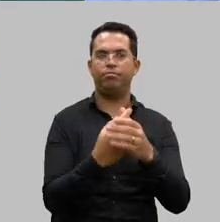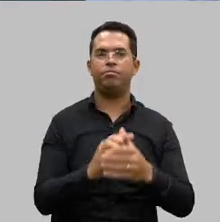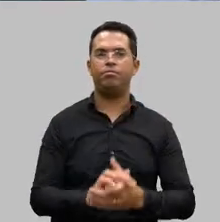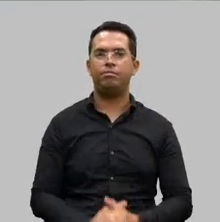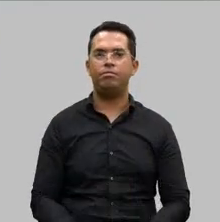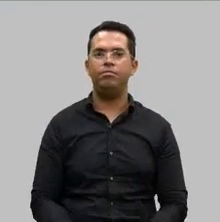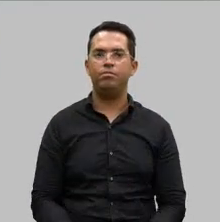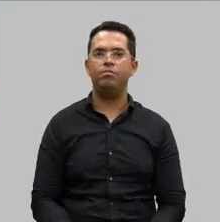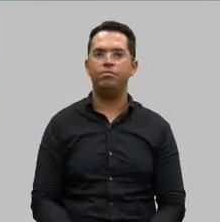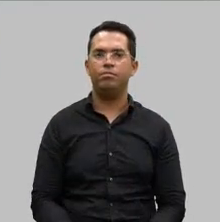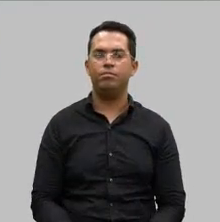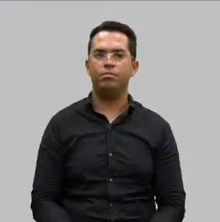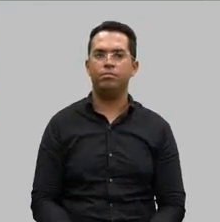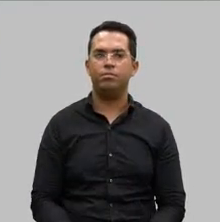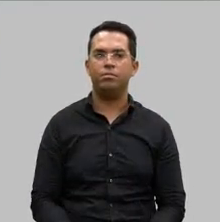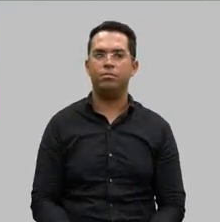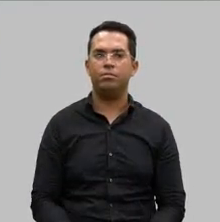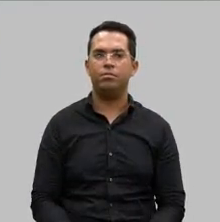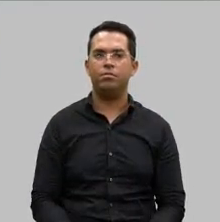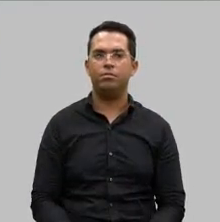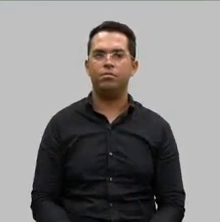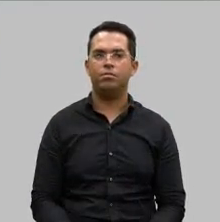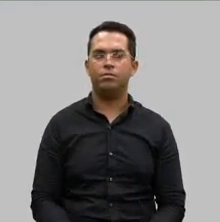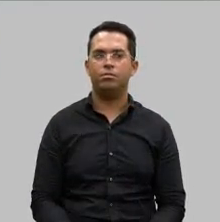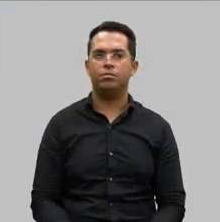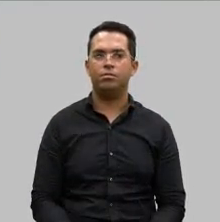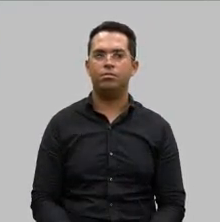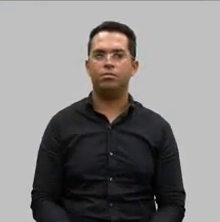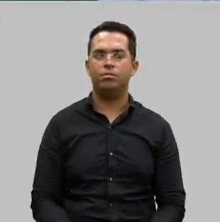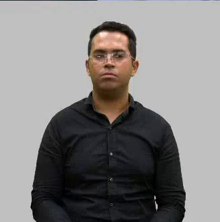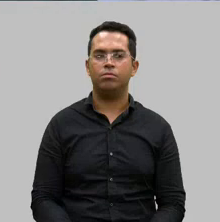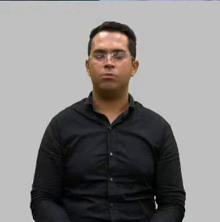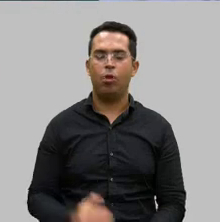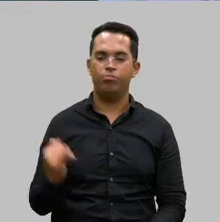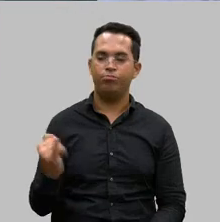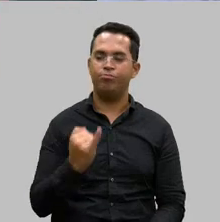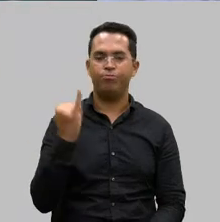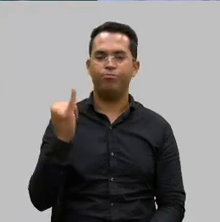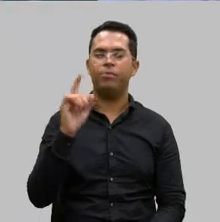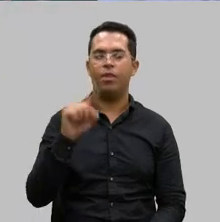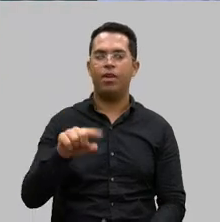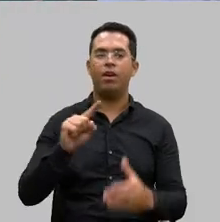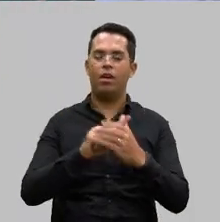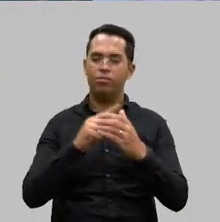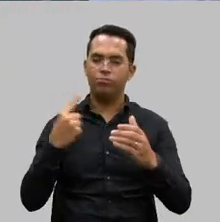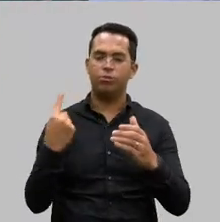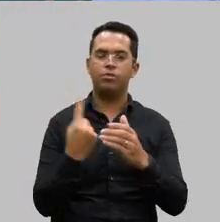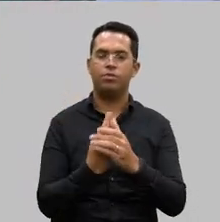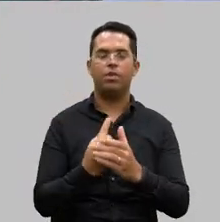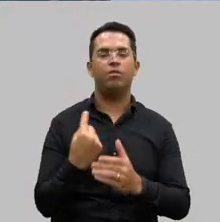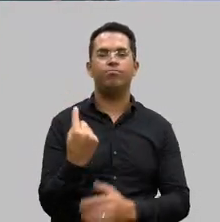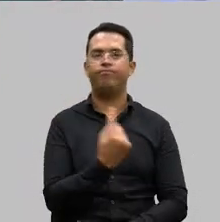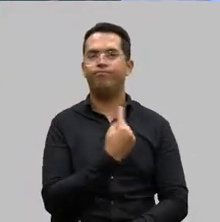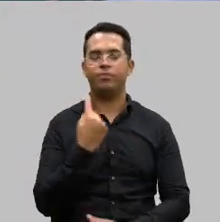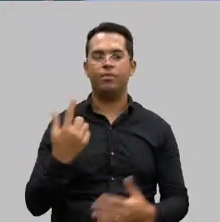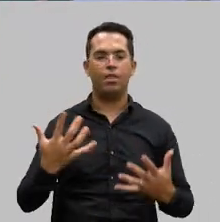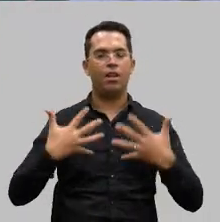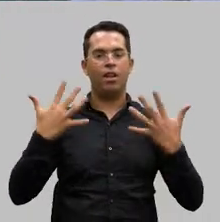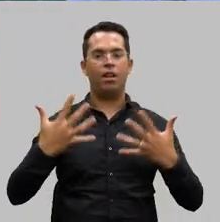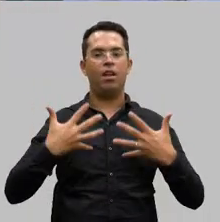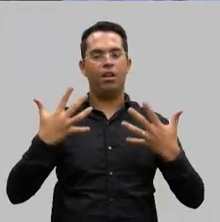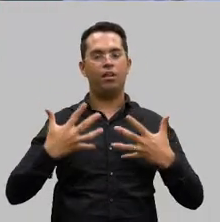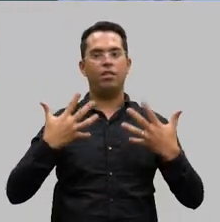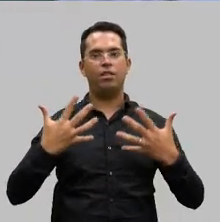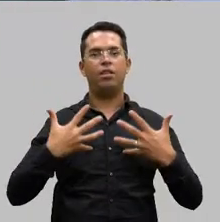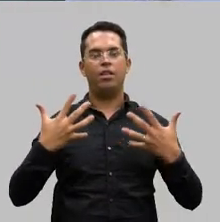Legislativo Estadual em prol da inclusão da participação então é uma alegria a gente poder fazer parte de um